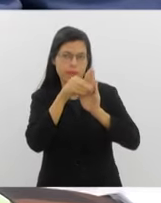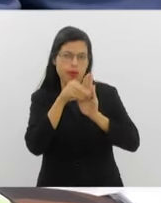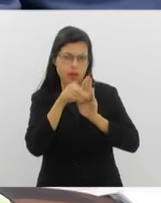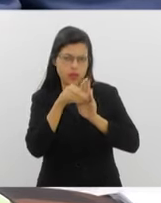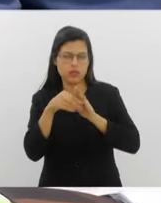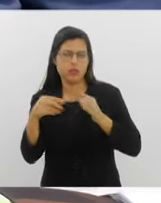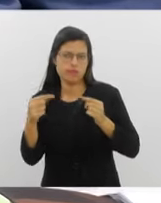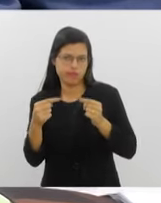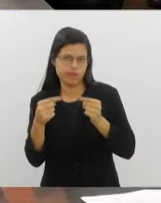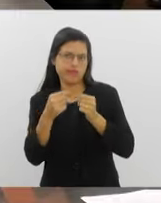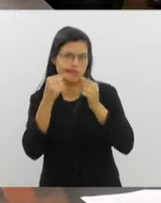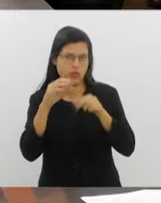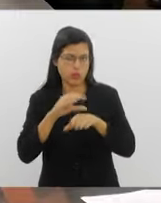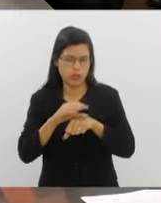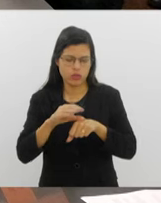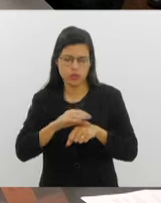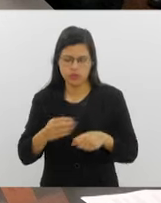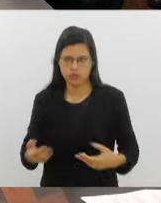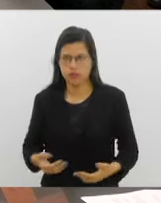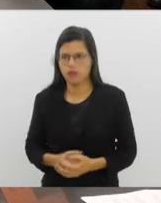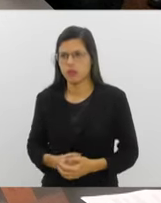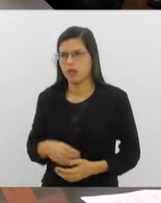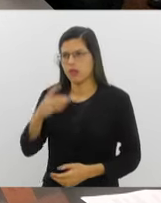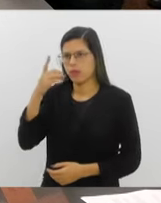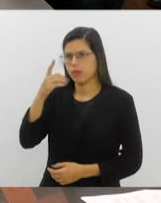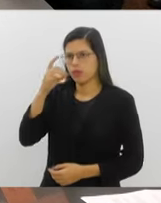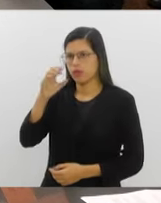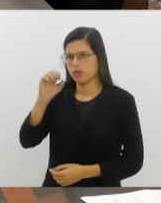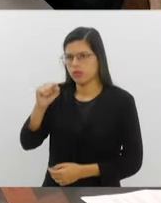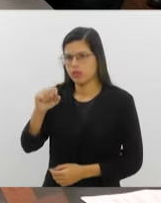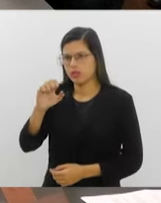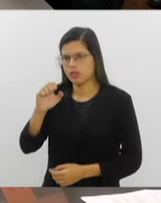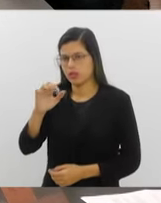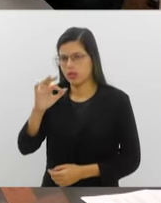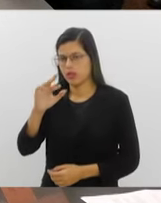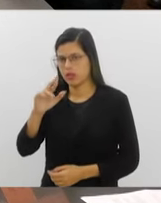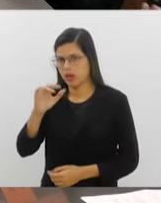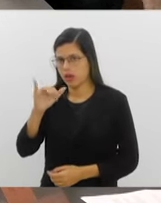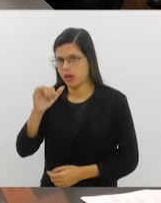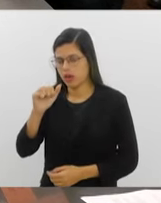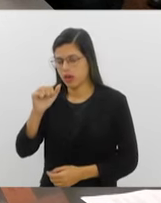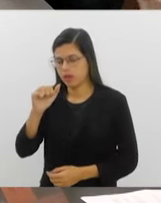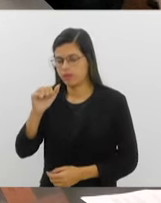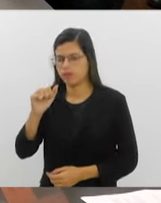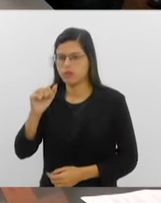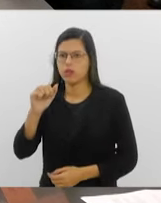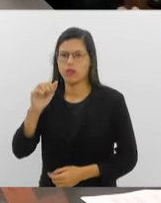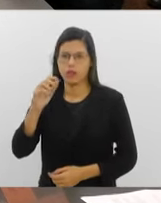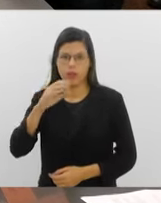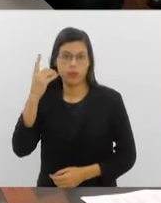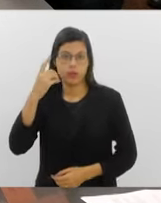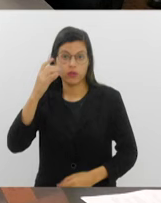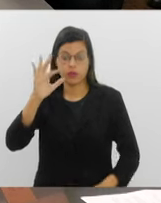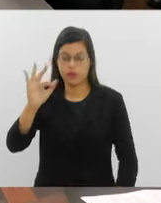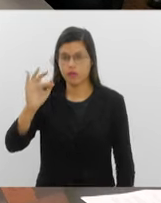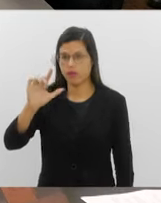emenda. Deputado Serafini e depois deputado Luiz Paulo. Estou seguindo a ordem de quem pediu a